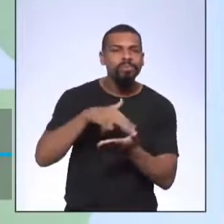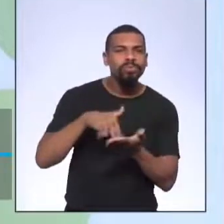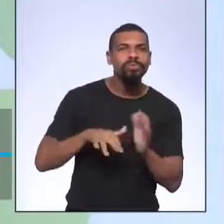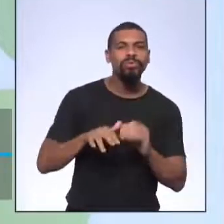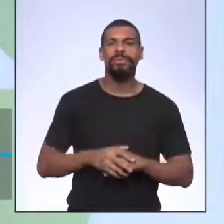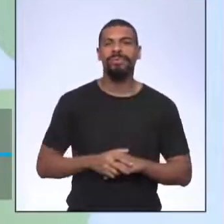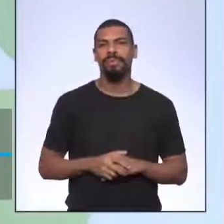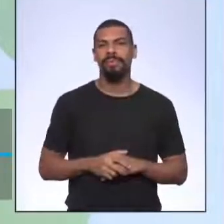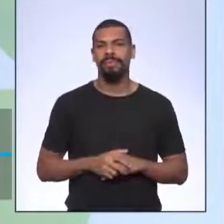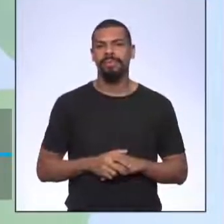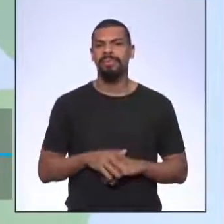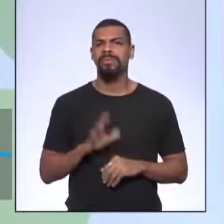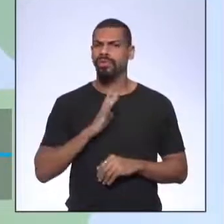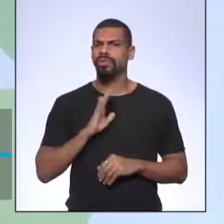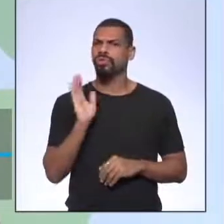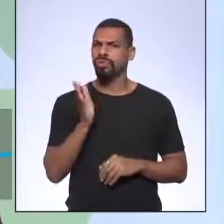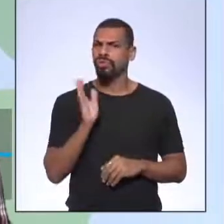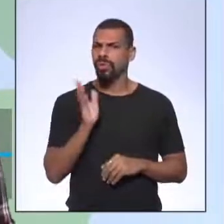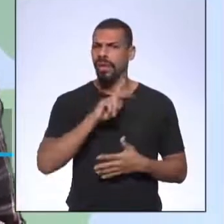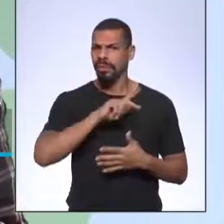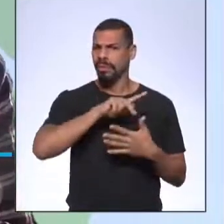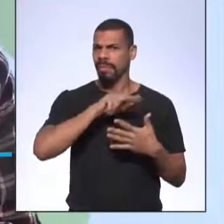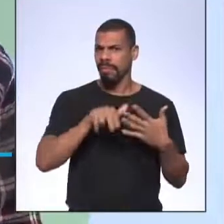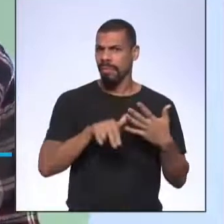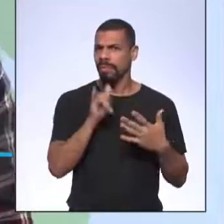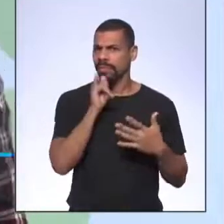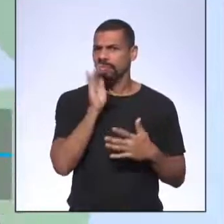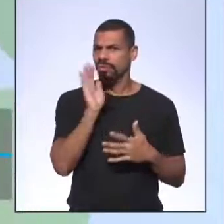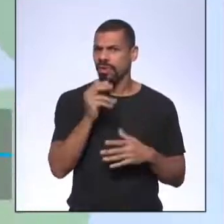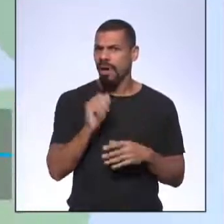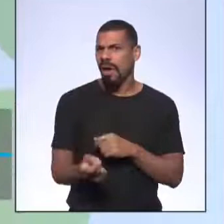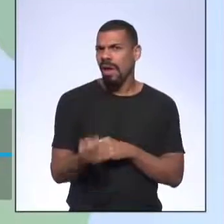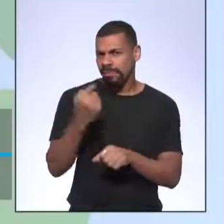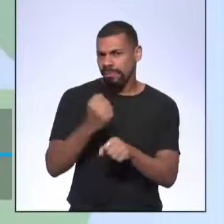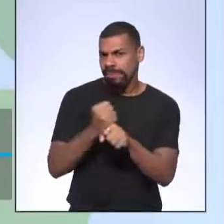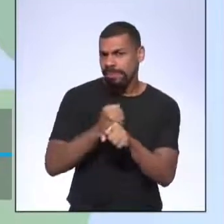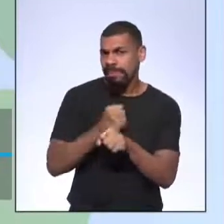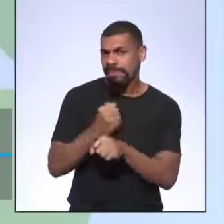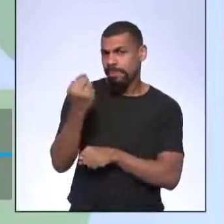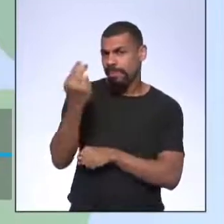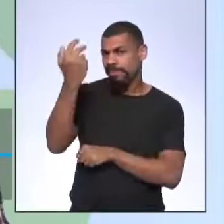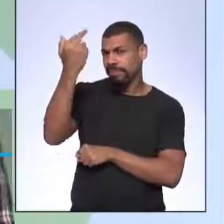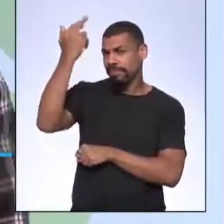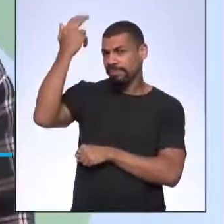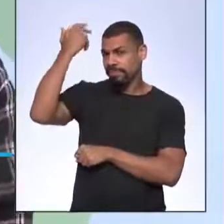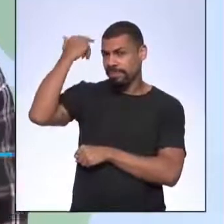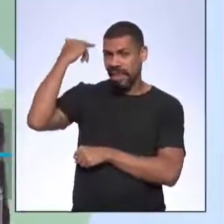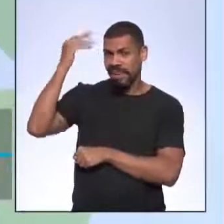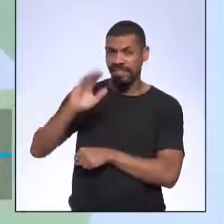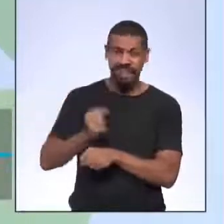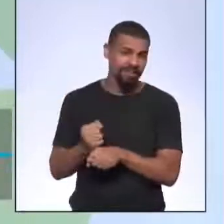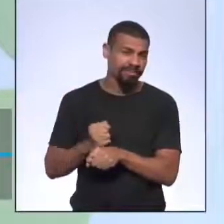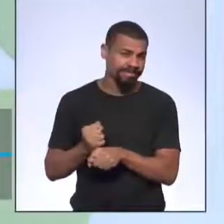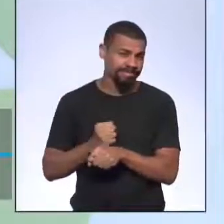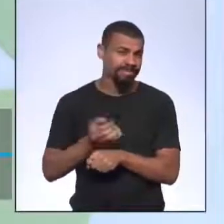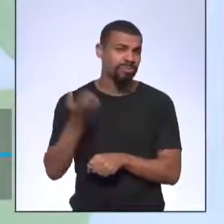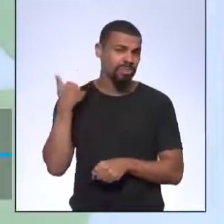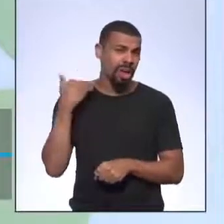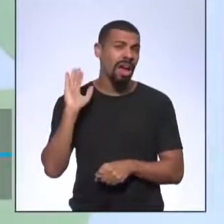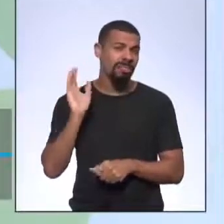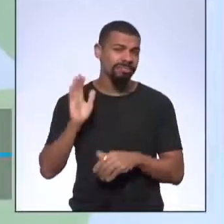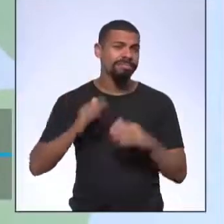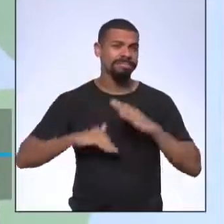né E tem já vários Passos essa coreografia para vocês verem como uma coisa muito antiga os nossos três a voz lá atrás já